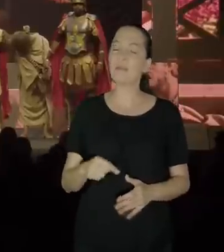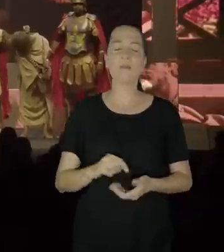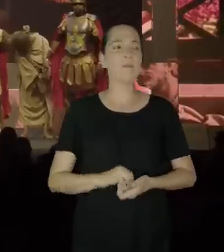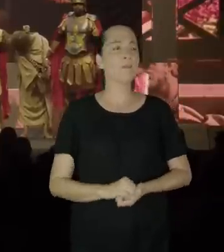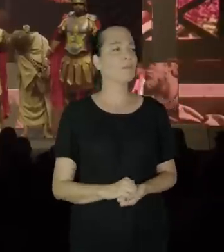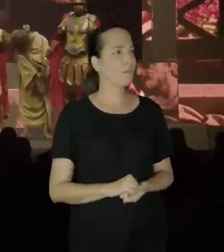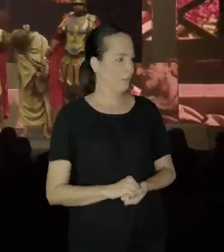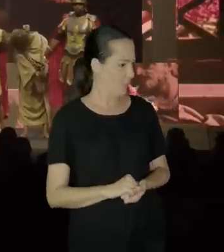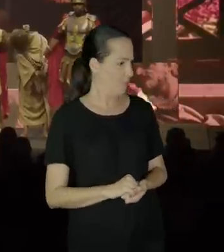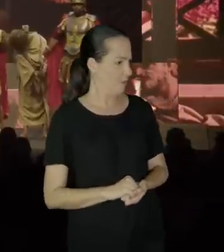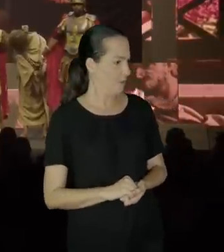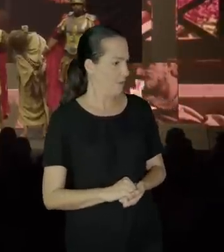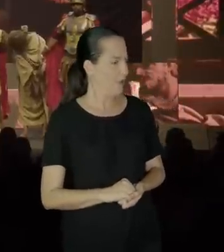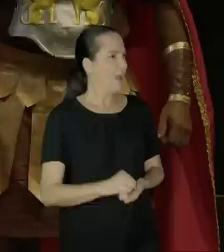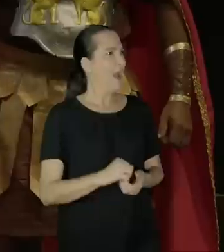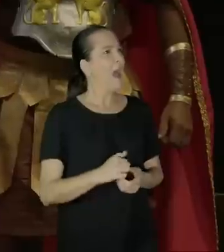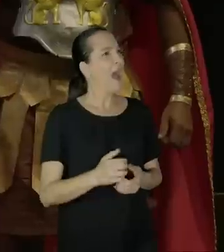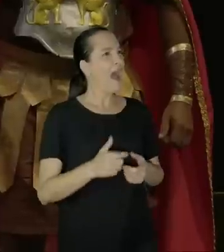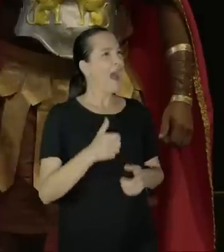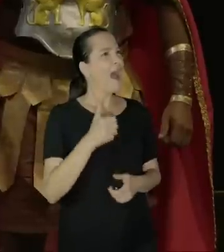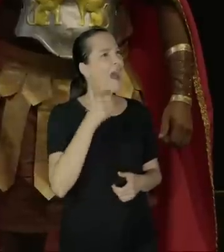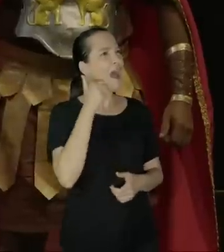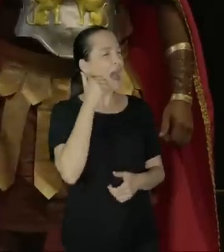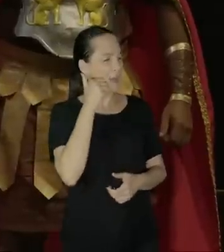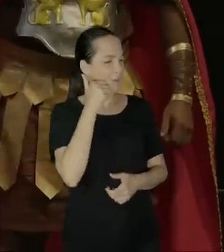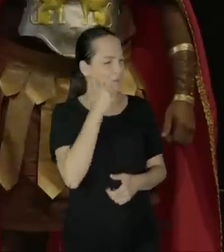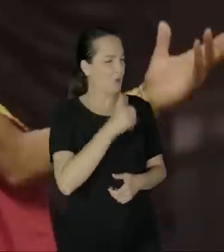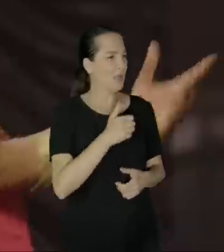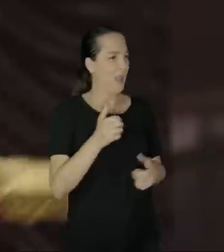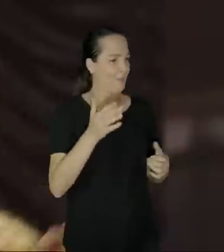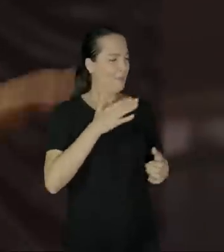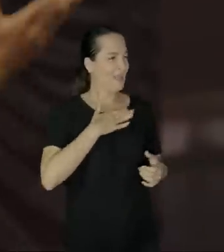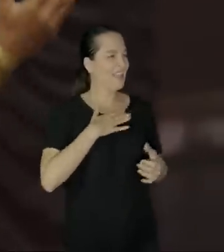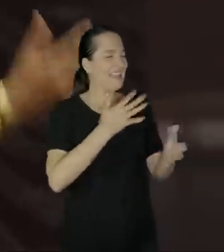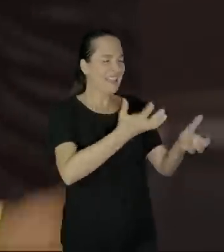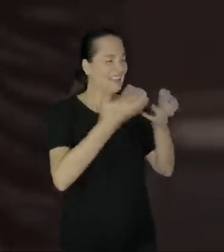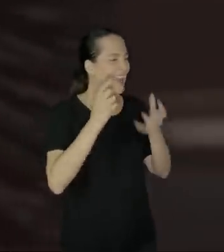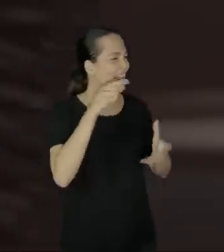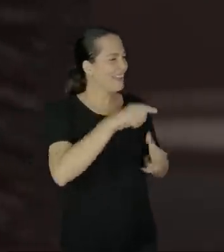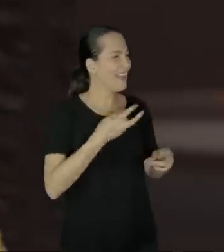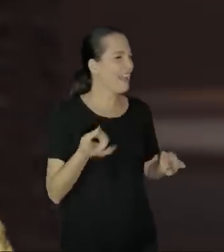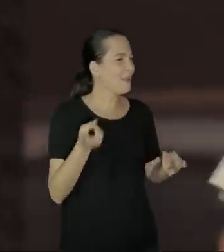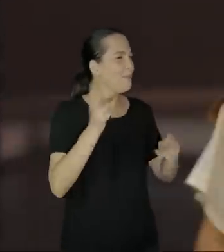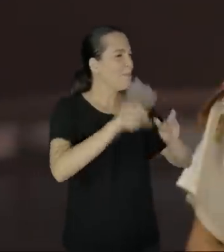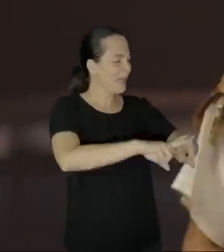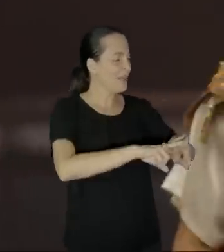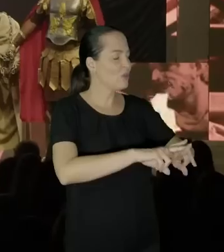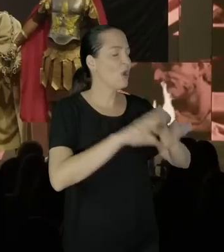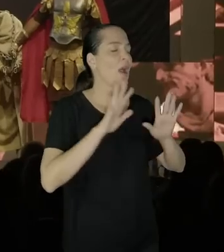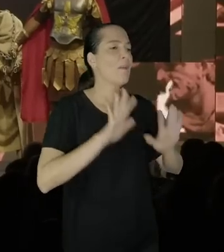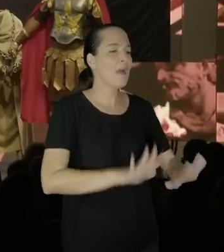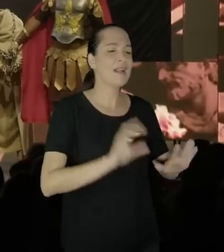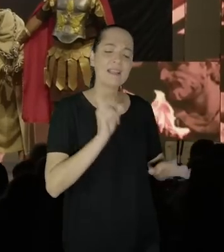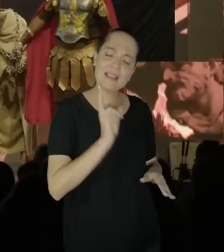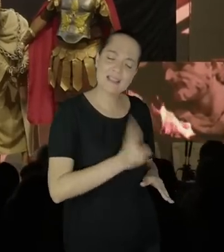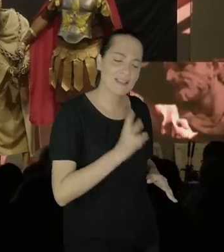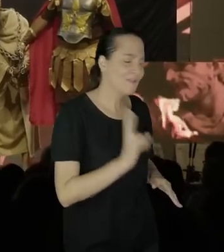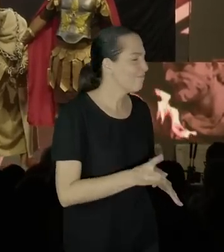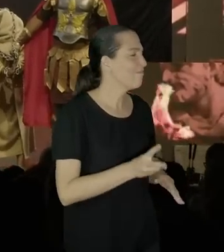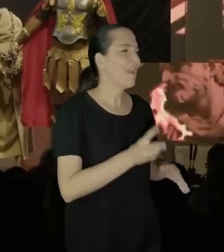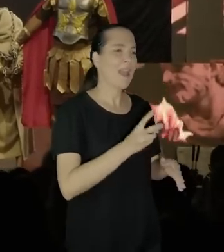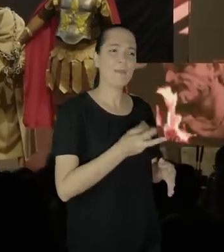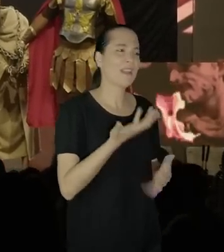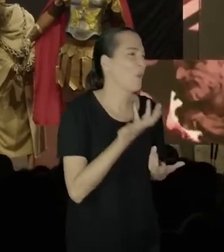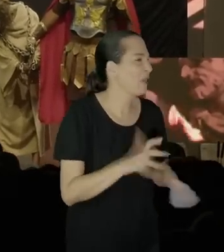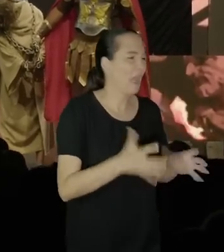Herodíades sempre quis que ele fosse preso. Mas Herodes negava a vontade da esposa. Mas por que essa recusa de Herodes em agradar